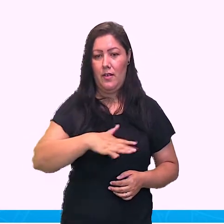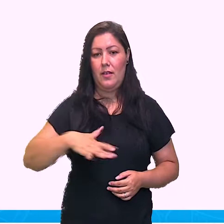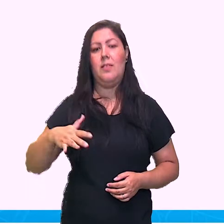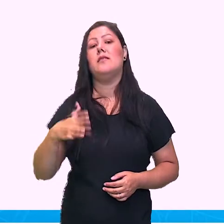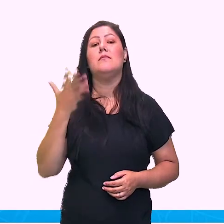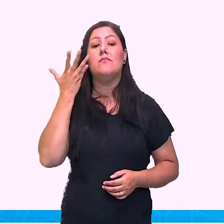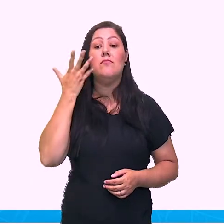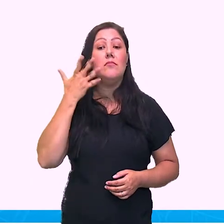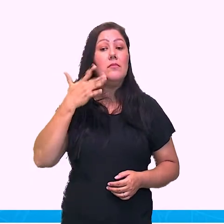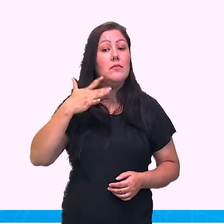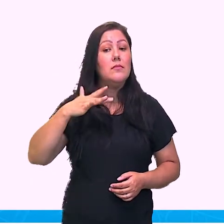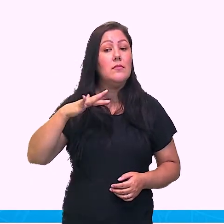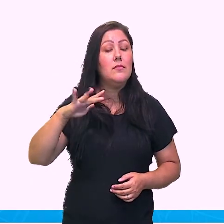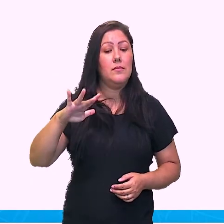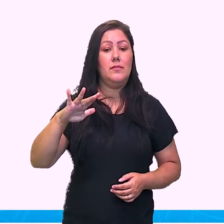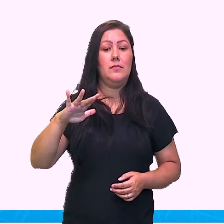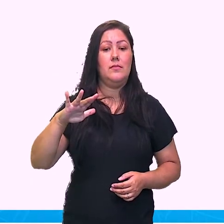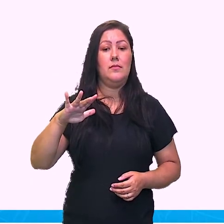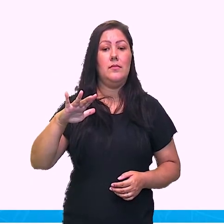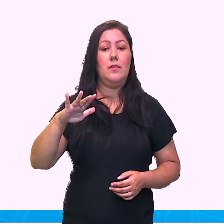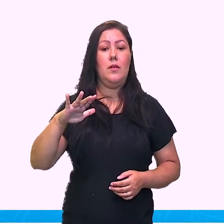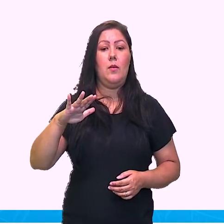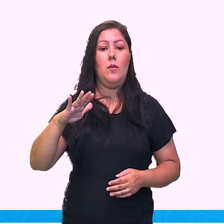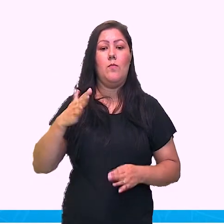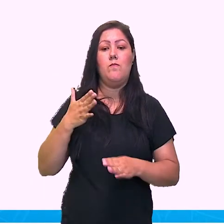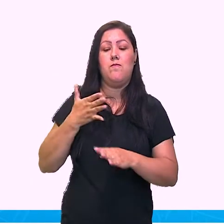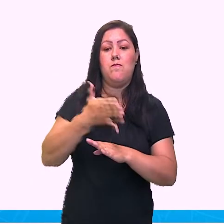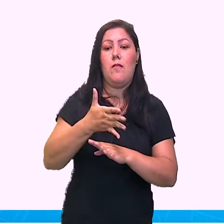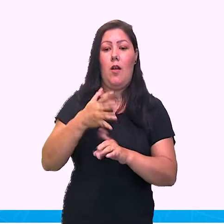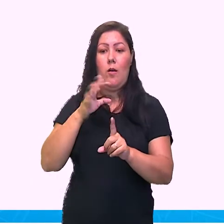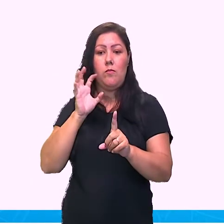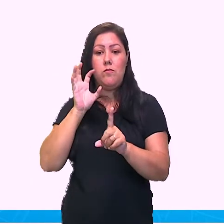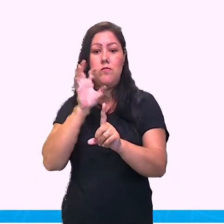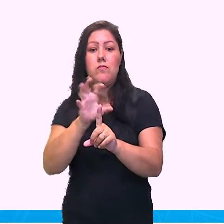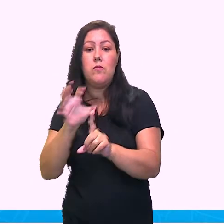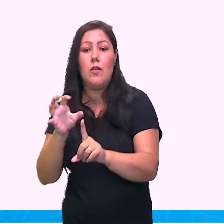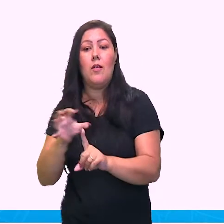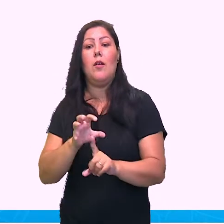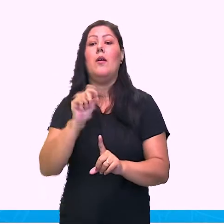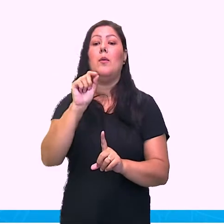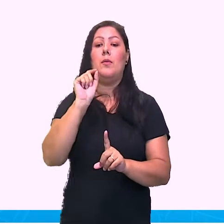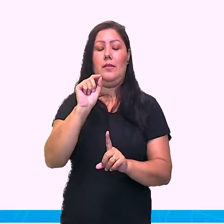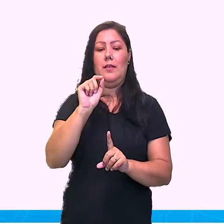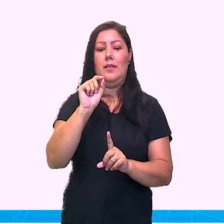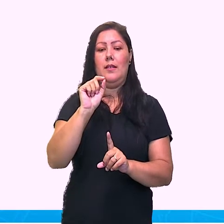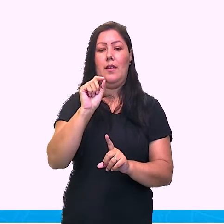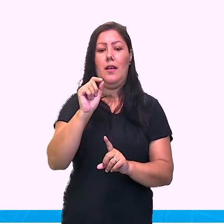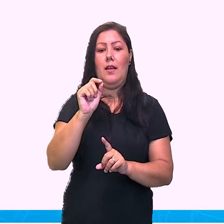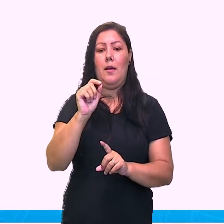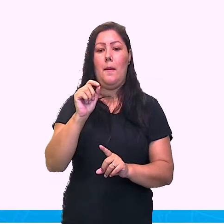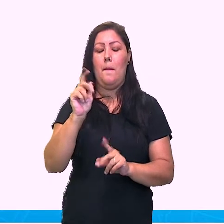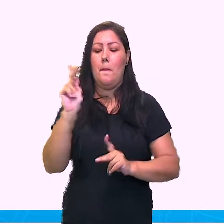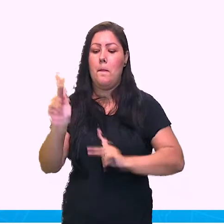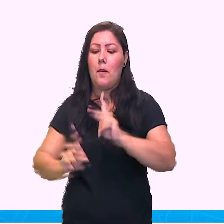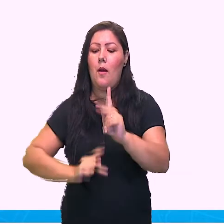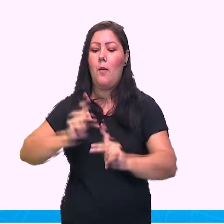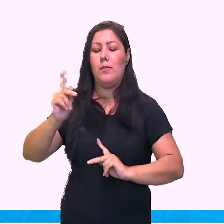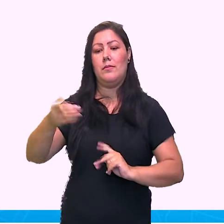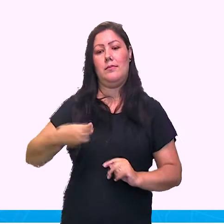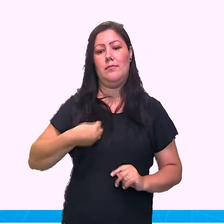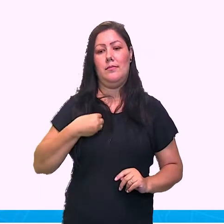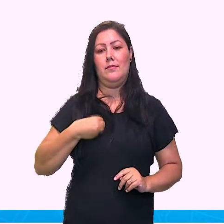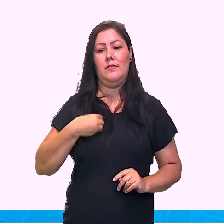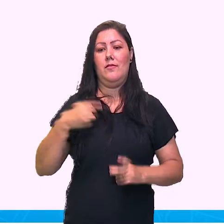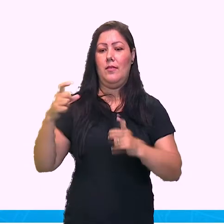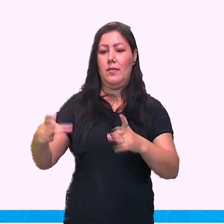podem influenciar na vida das populações de cada